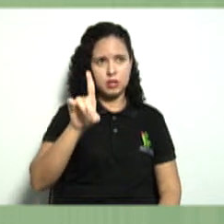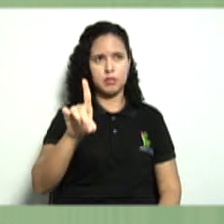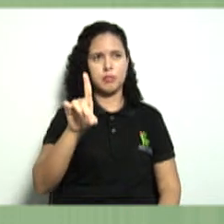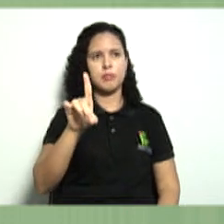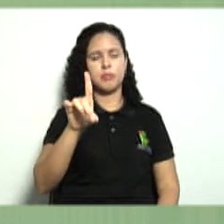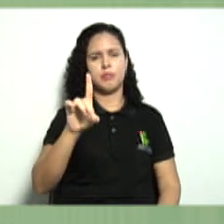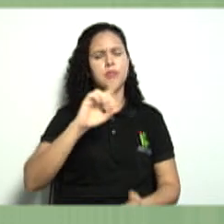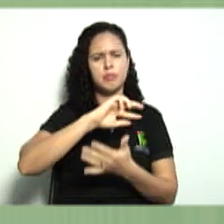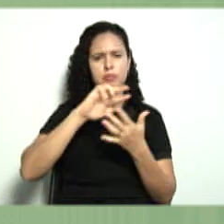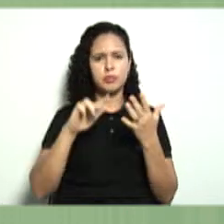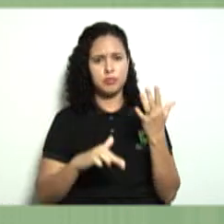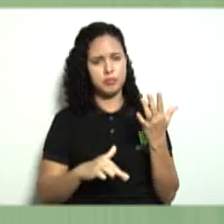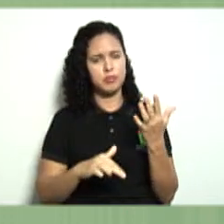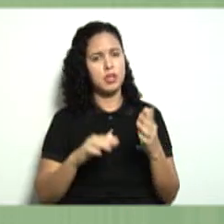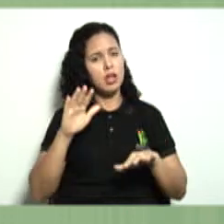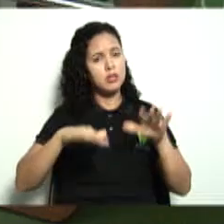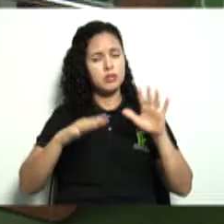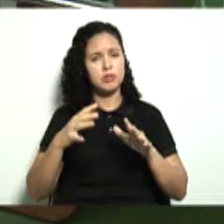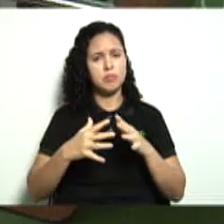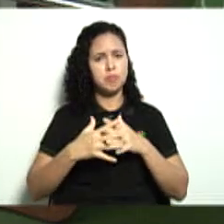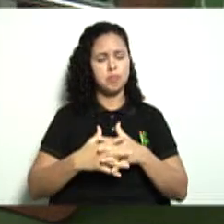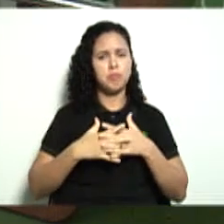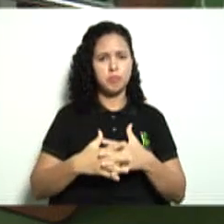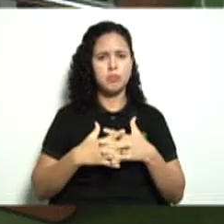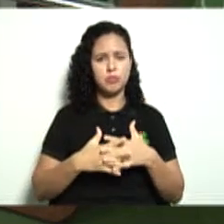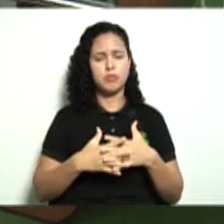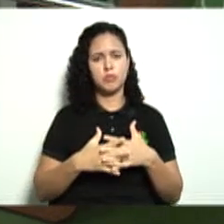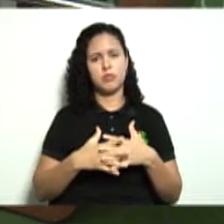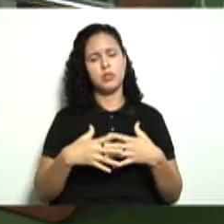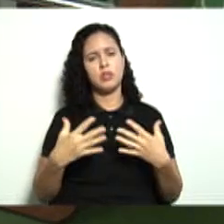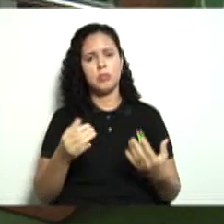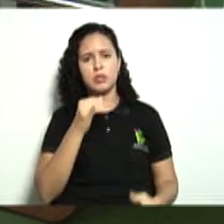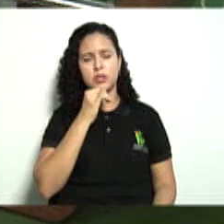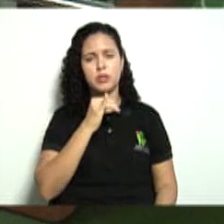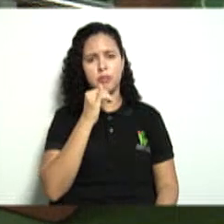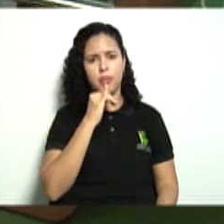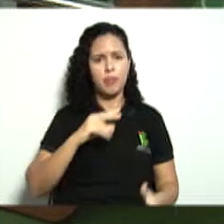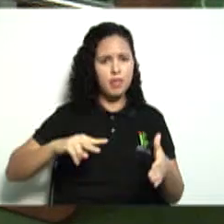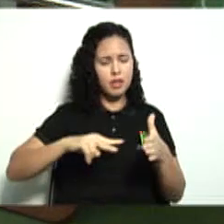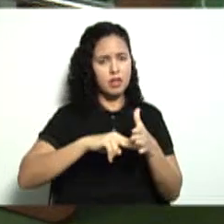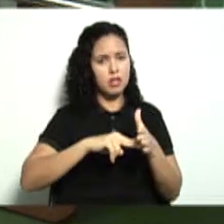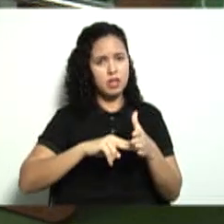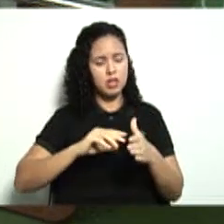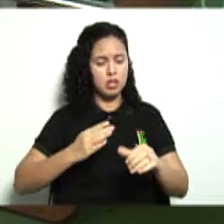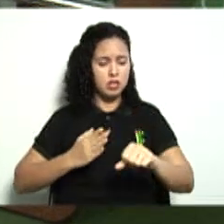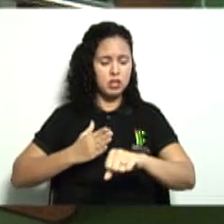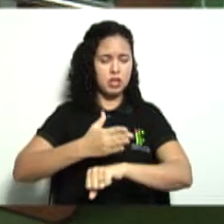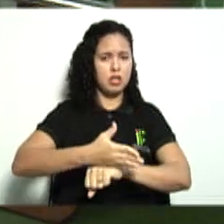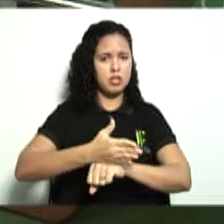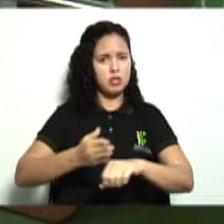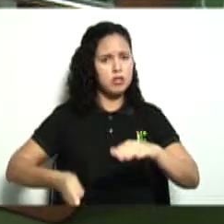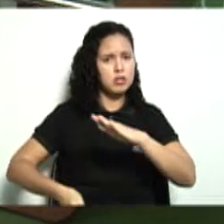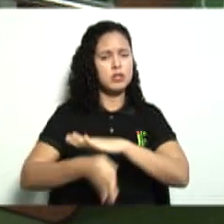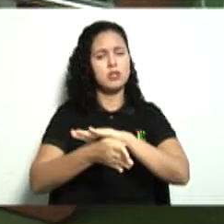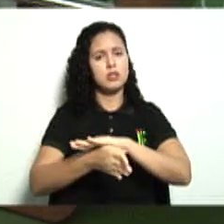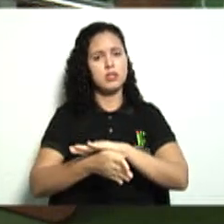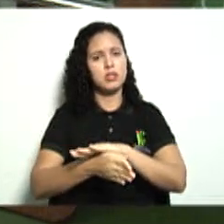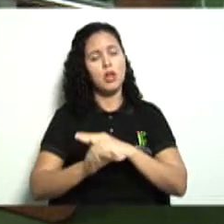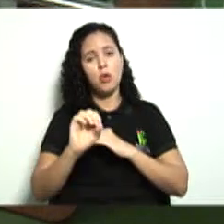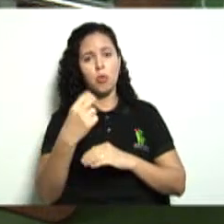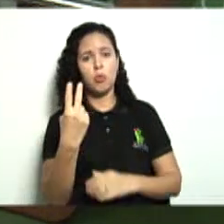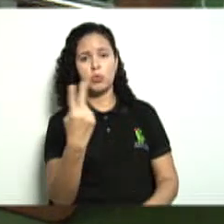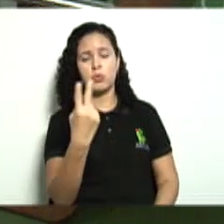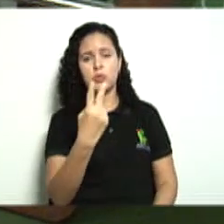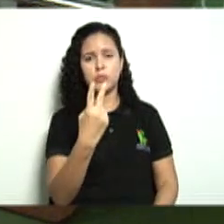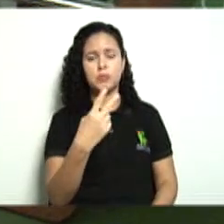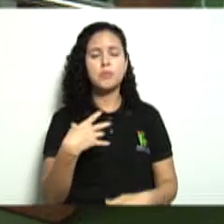chegam até a confundir nessa aula. Às vezes você confunde, por exemplo, ele é entrada, ou ele é saída, ou ele é entrada e saída.